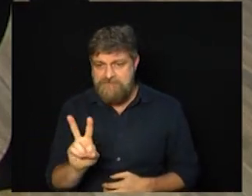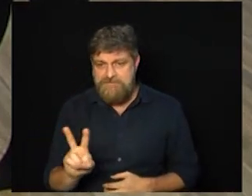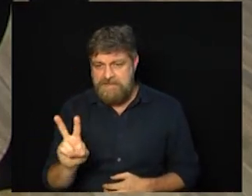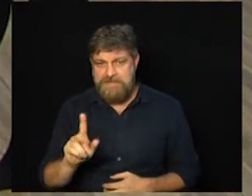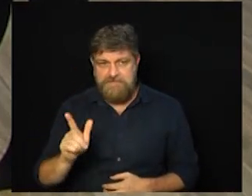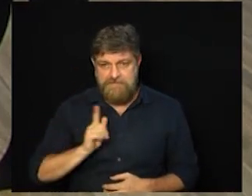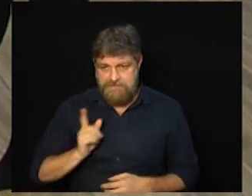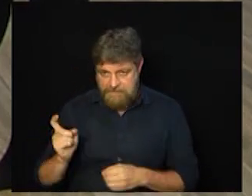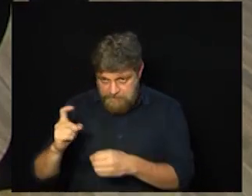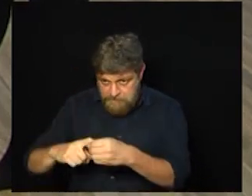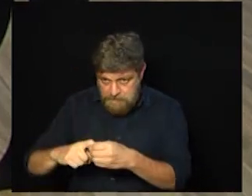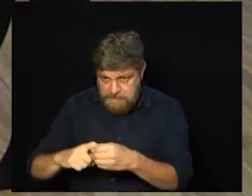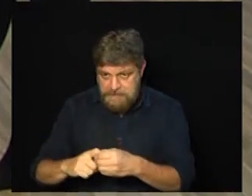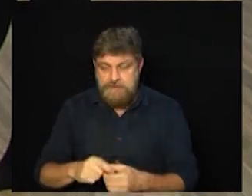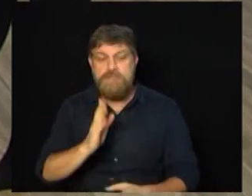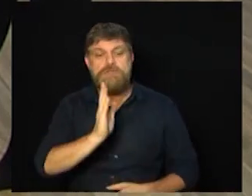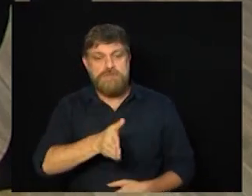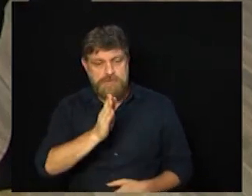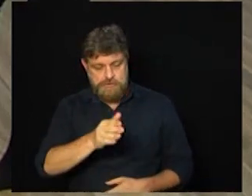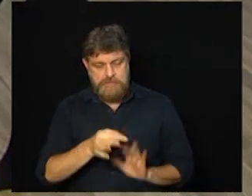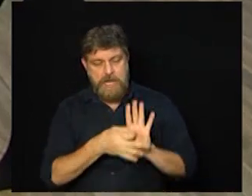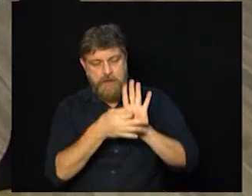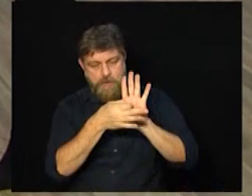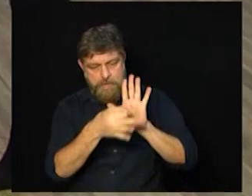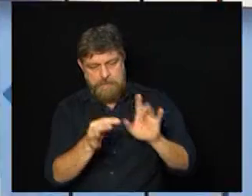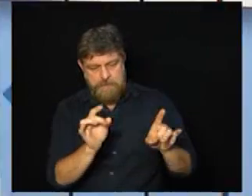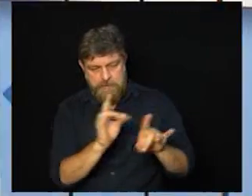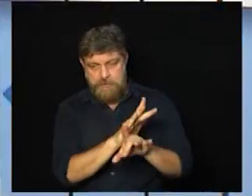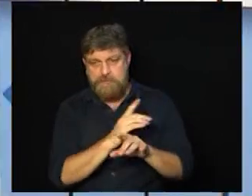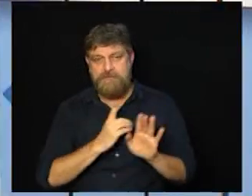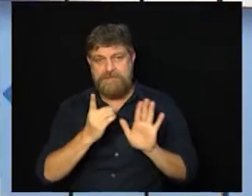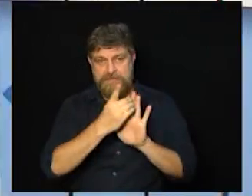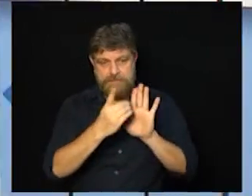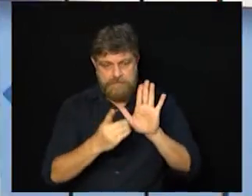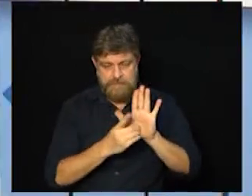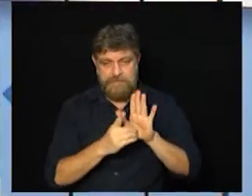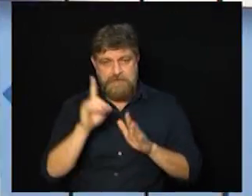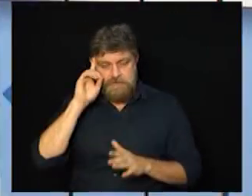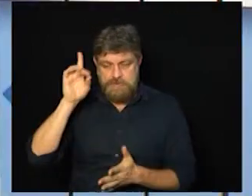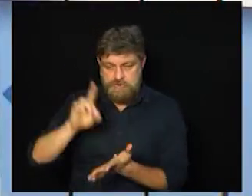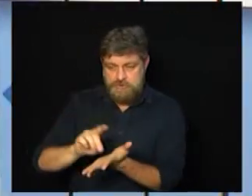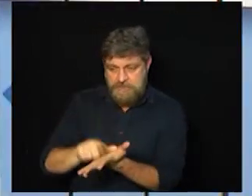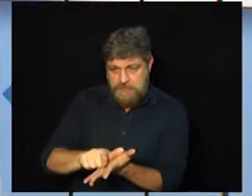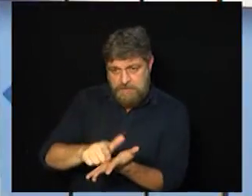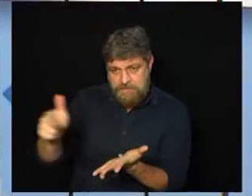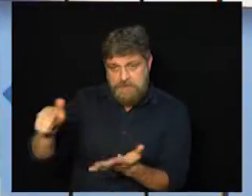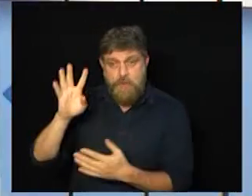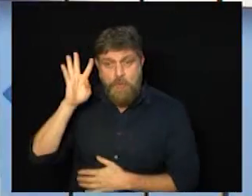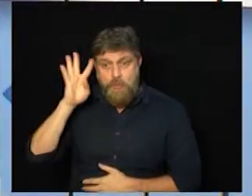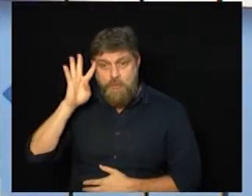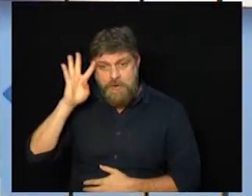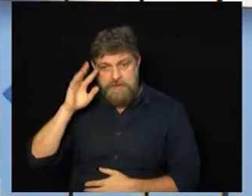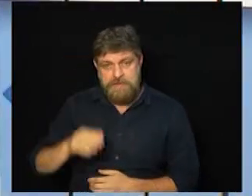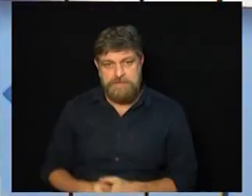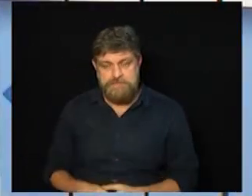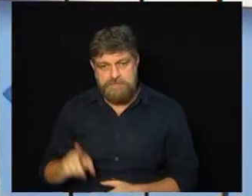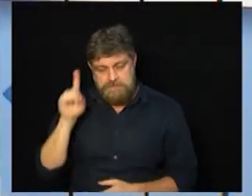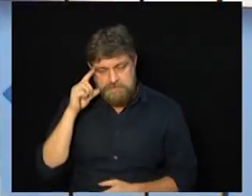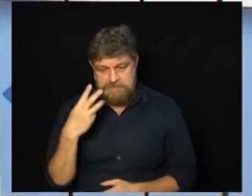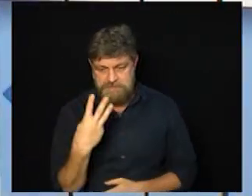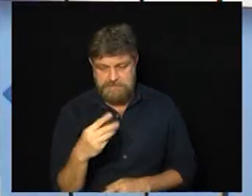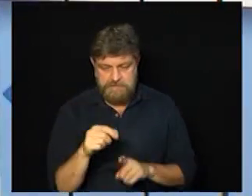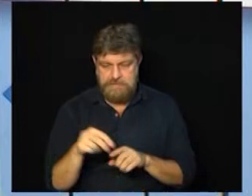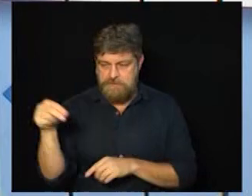por exemplo vai testar retomada já se posicionou inclusive o decreto saiu no Diário Oficial desta quarta-feira e a partir do dia